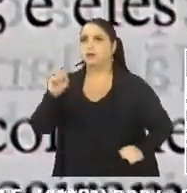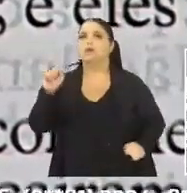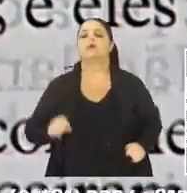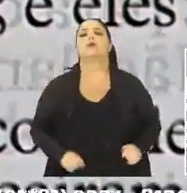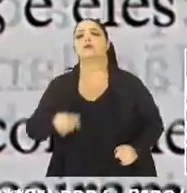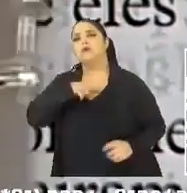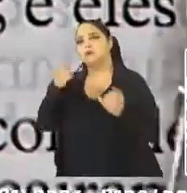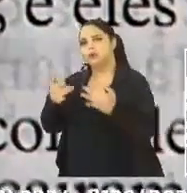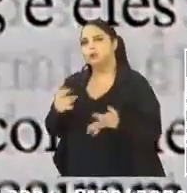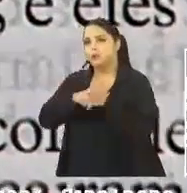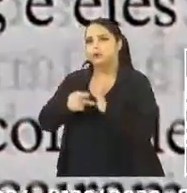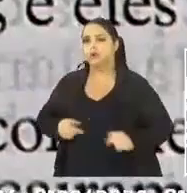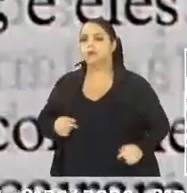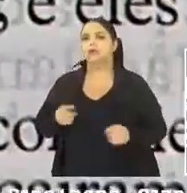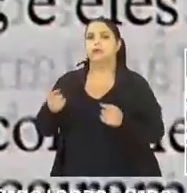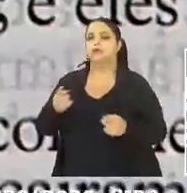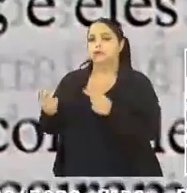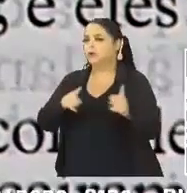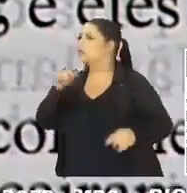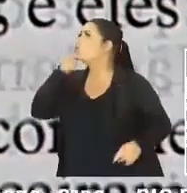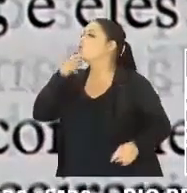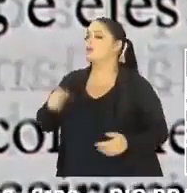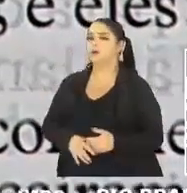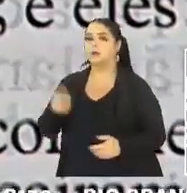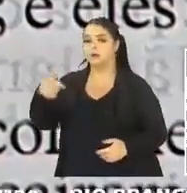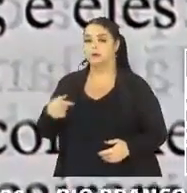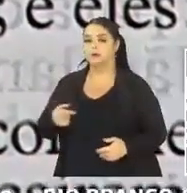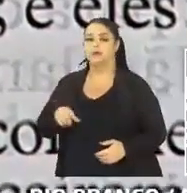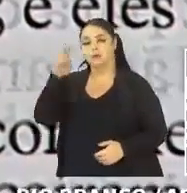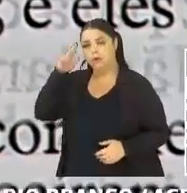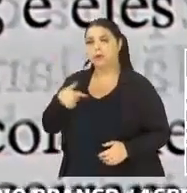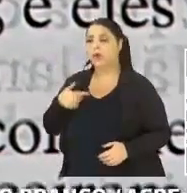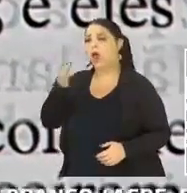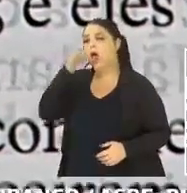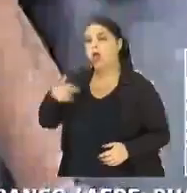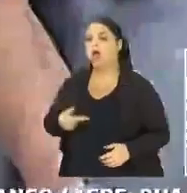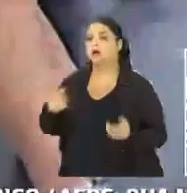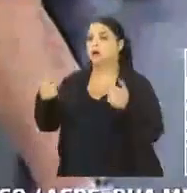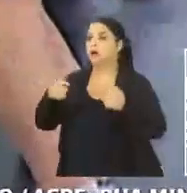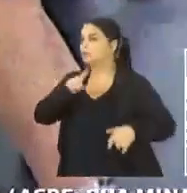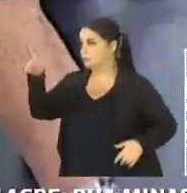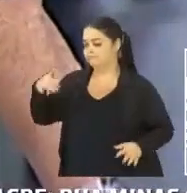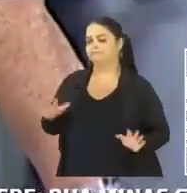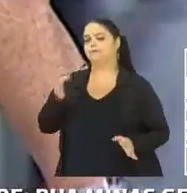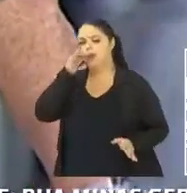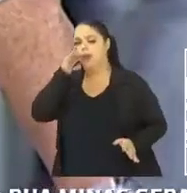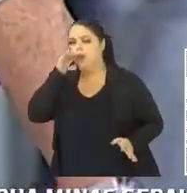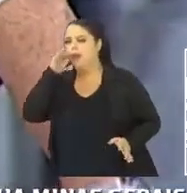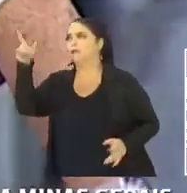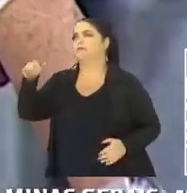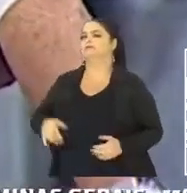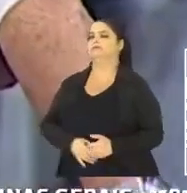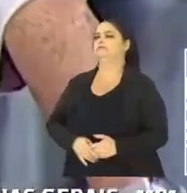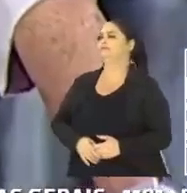Quando ele disse: não prevaleça contra ti o homem, ele estava dizendo ao Senhor: eu vou assistir, porque a luta agora é contigo. Não